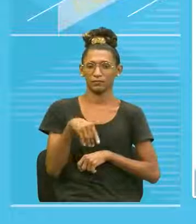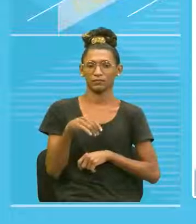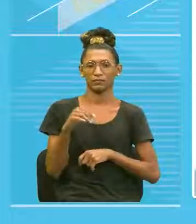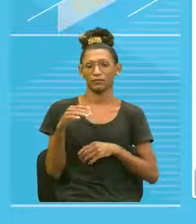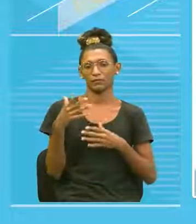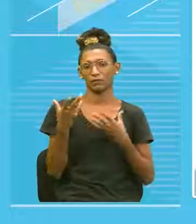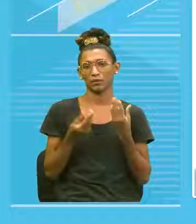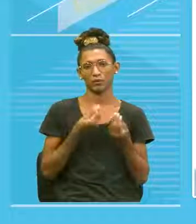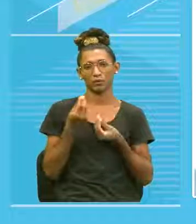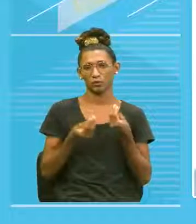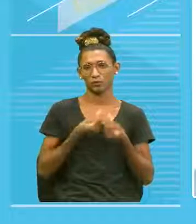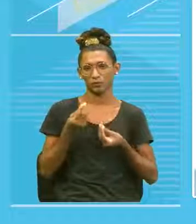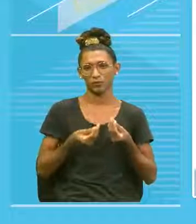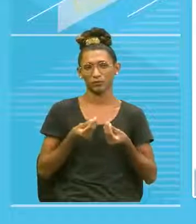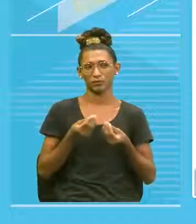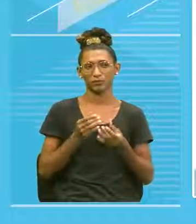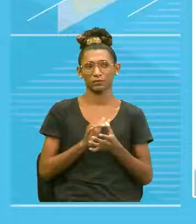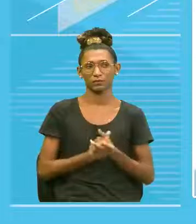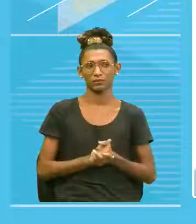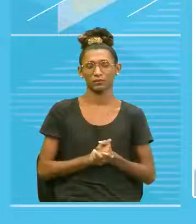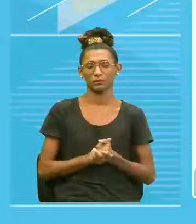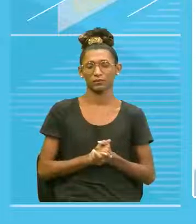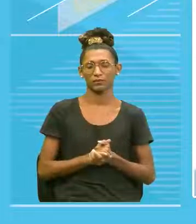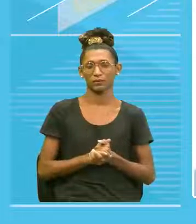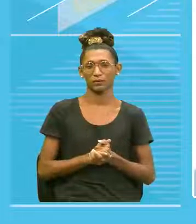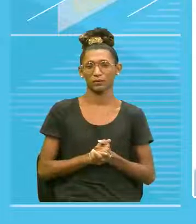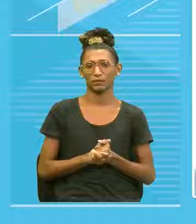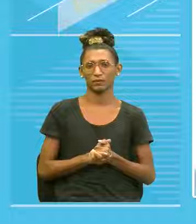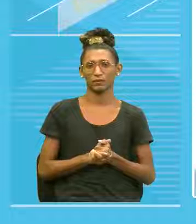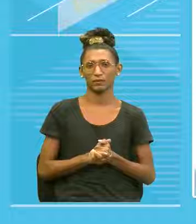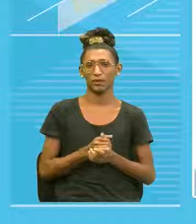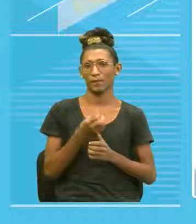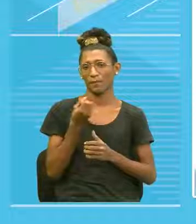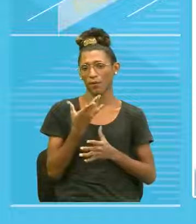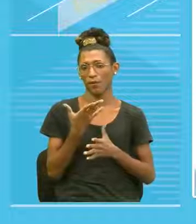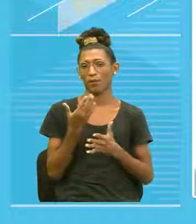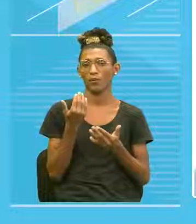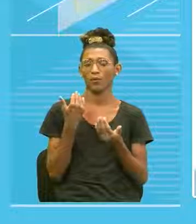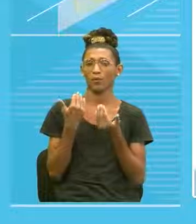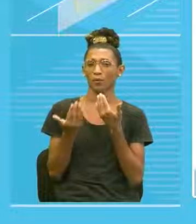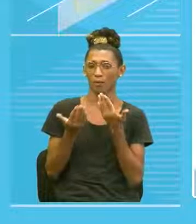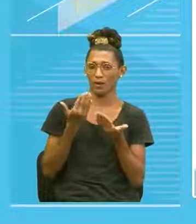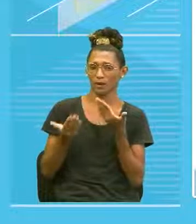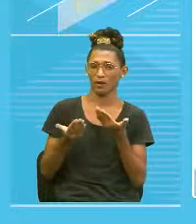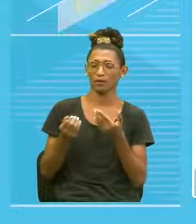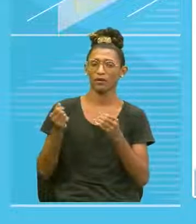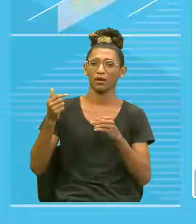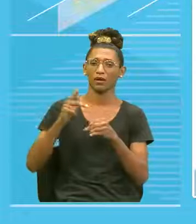tão o cu que ficar veu quanto a gasolina